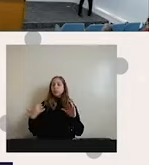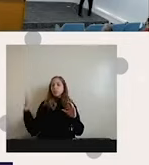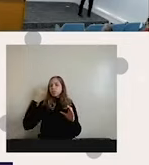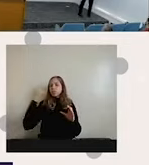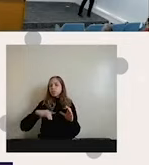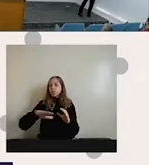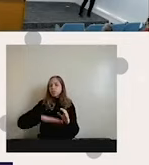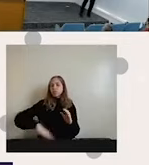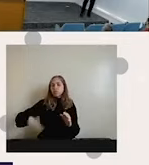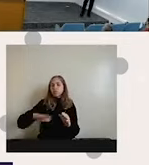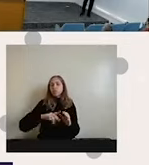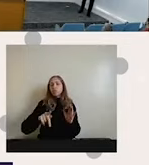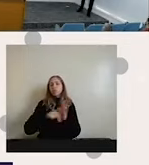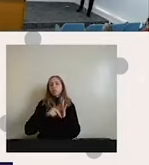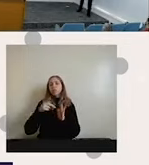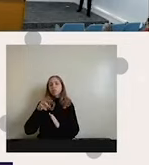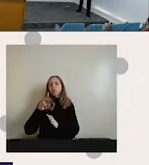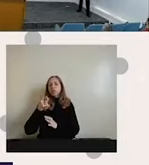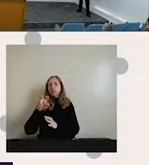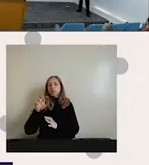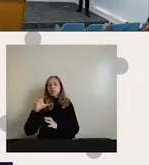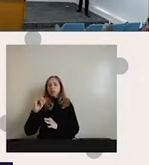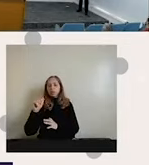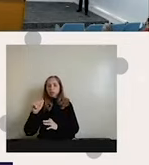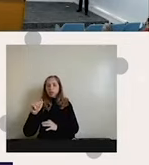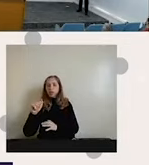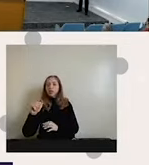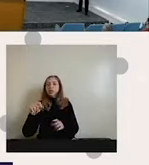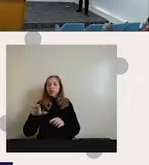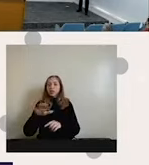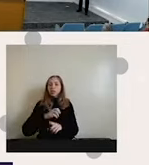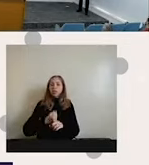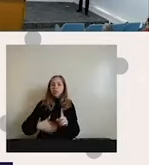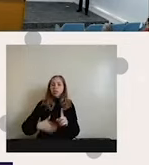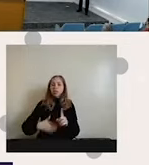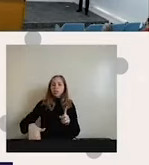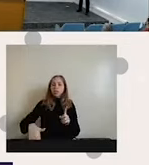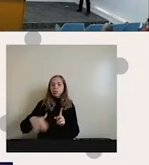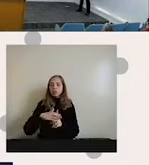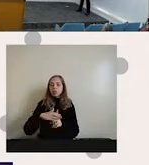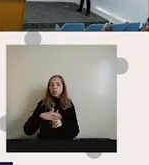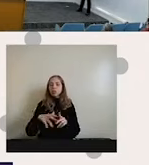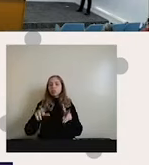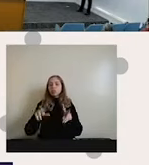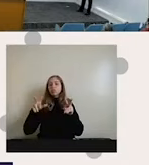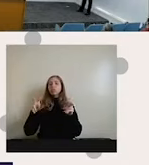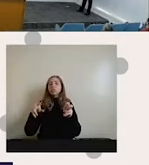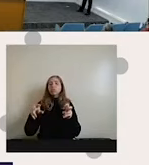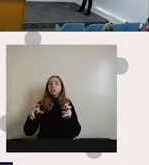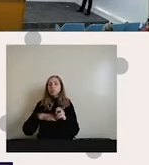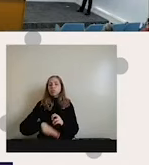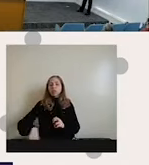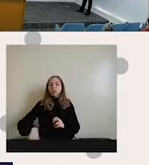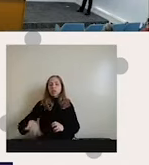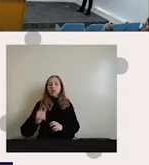previdenciária, né, para a Previdência Social, fazer essa notificação de que aquela doença ou aquele agravo teve relação com o